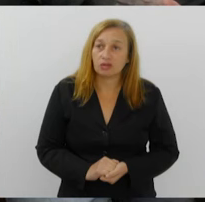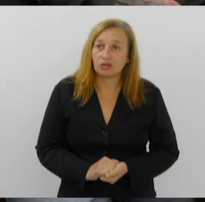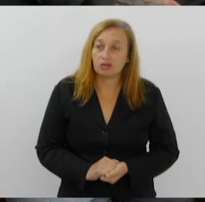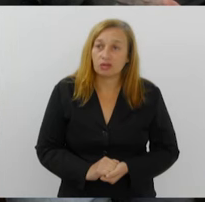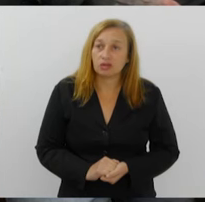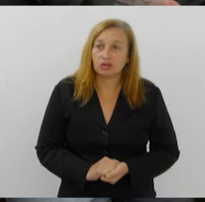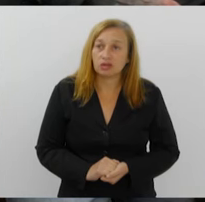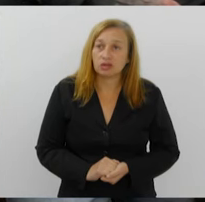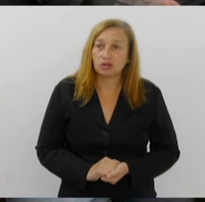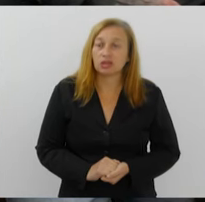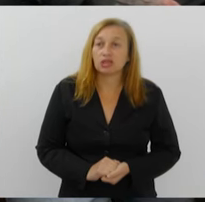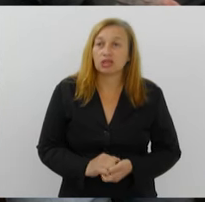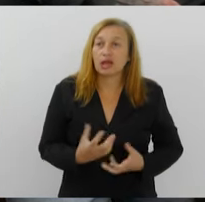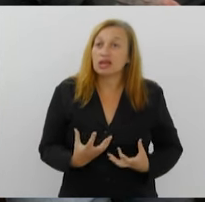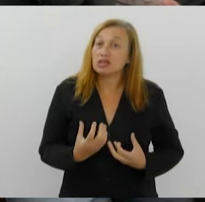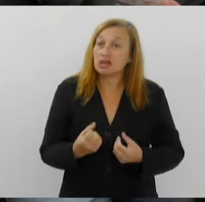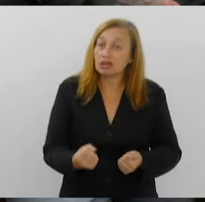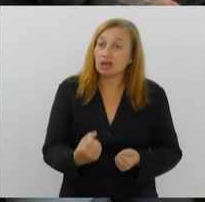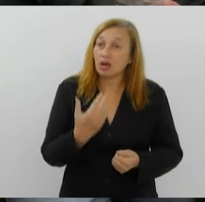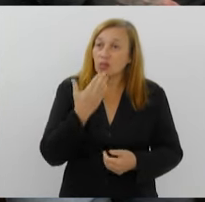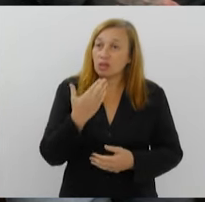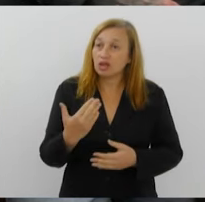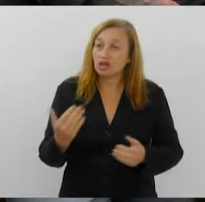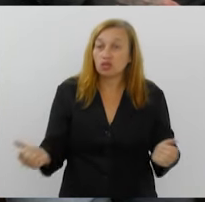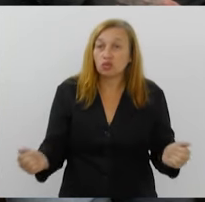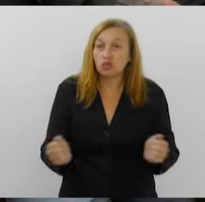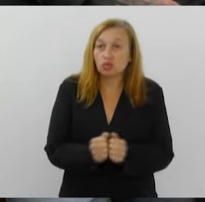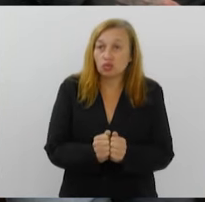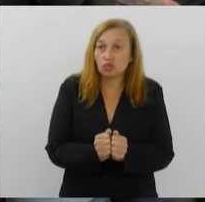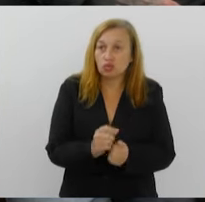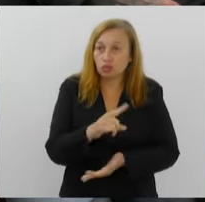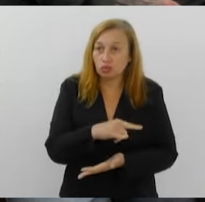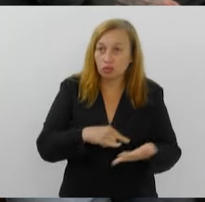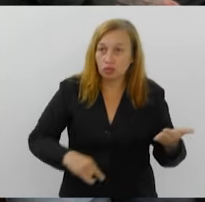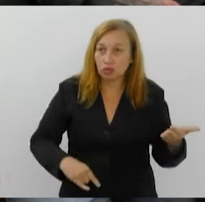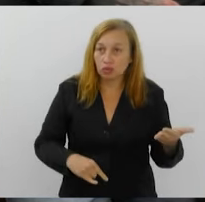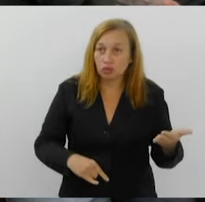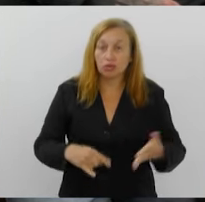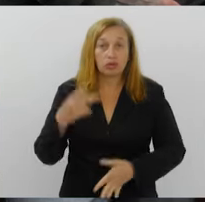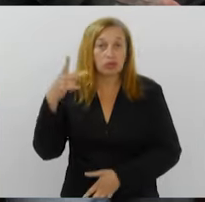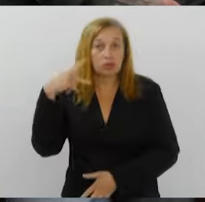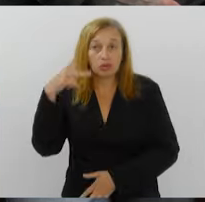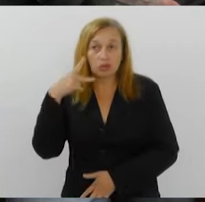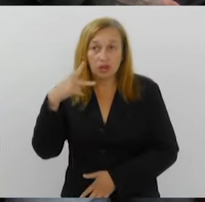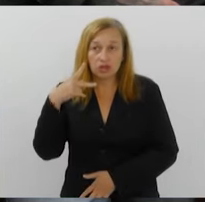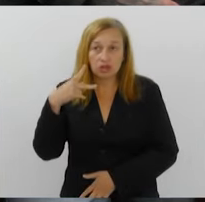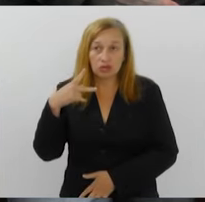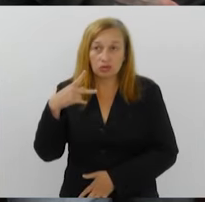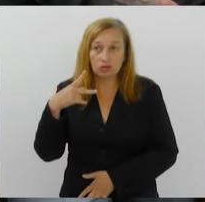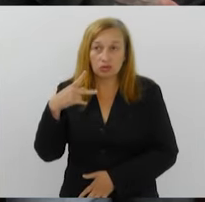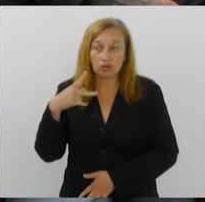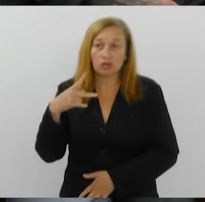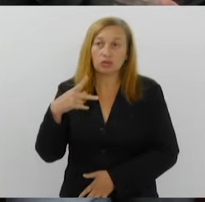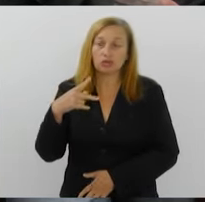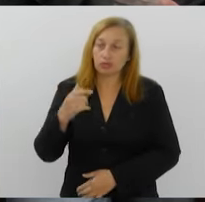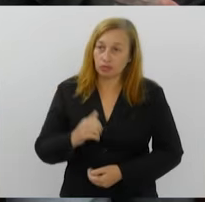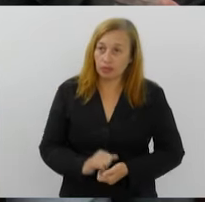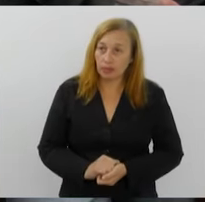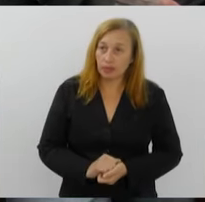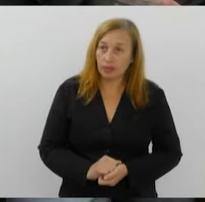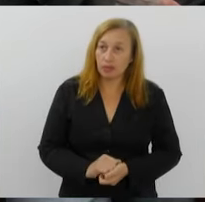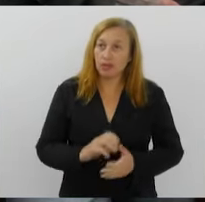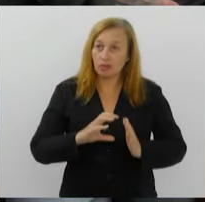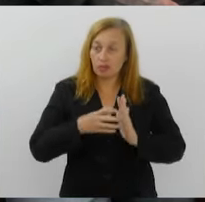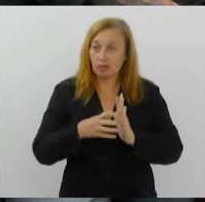de uma petição conjunta com papel timbrado ao lado de um partido político. Por óbvio, qualquer órgão de Estado se